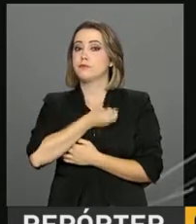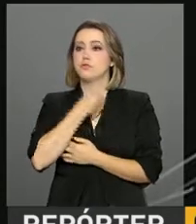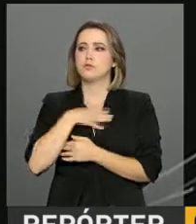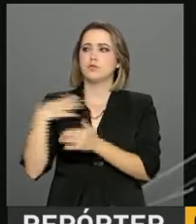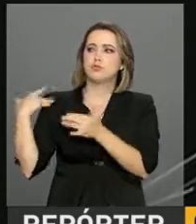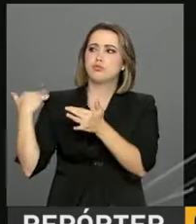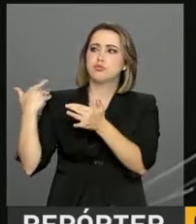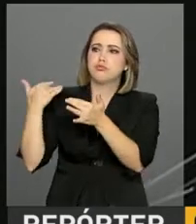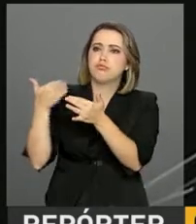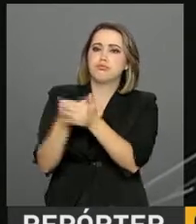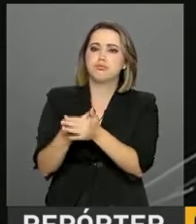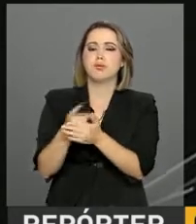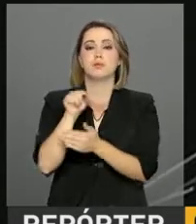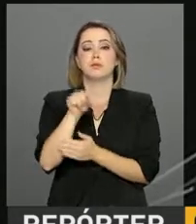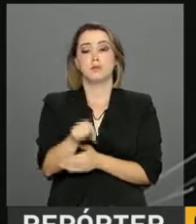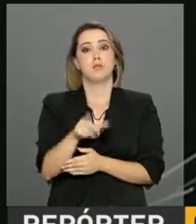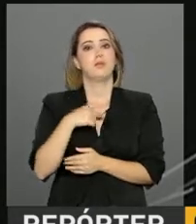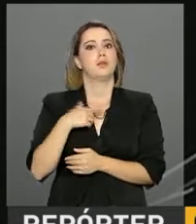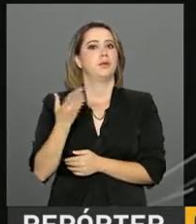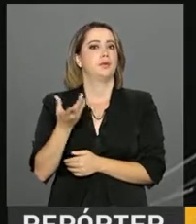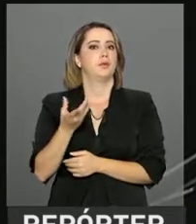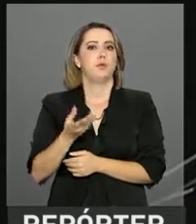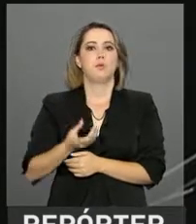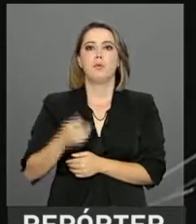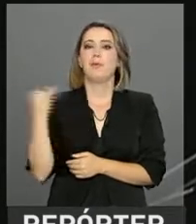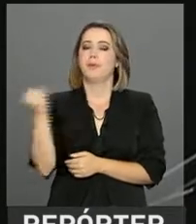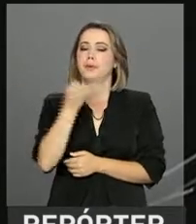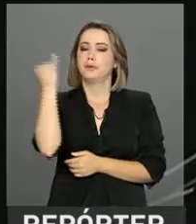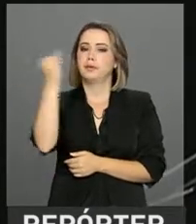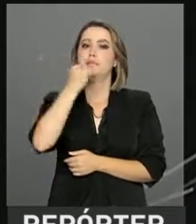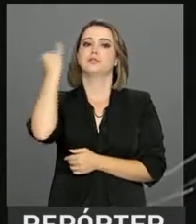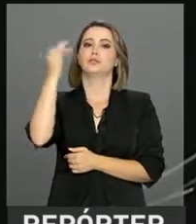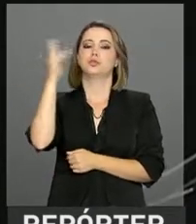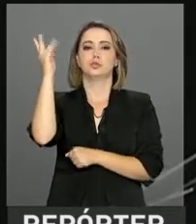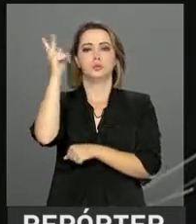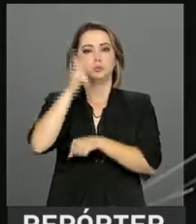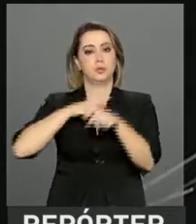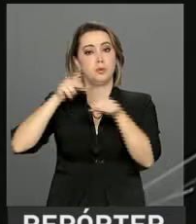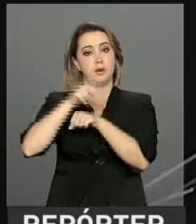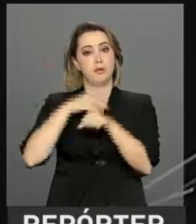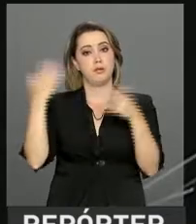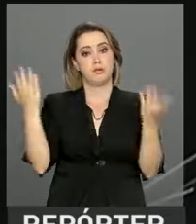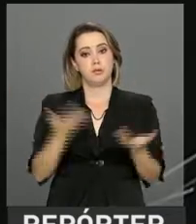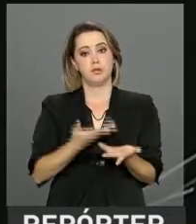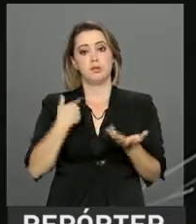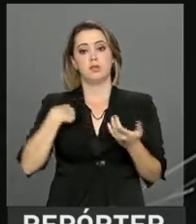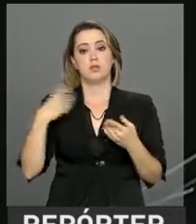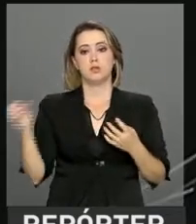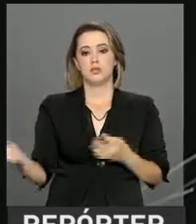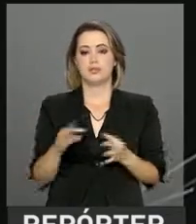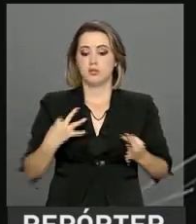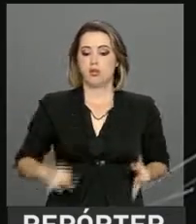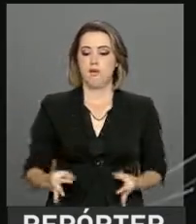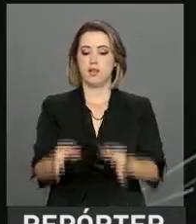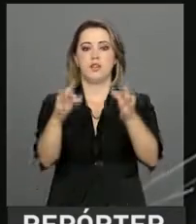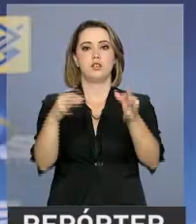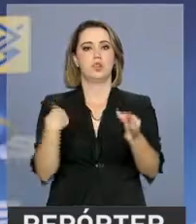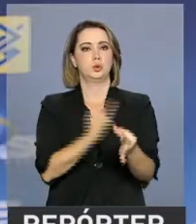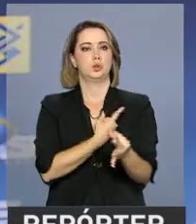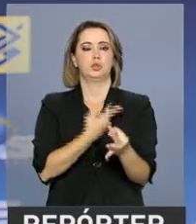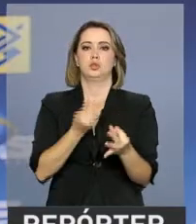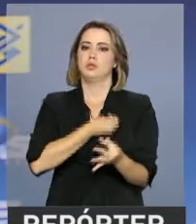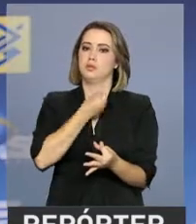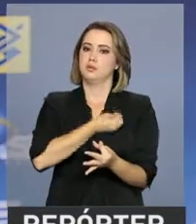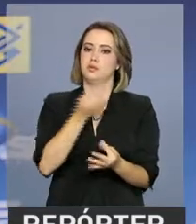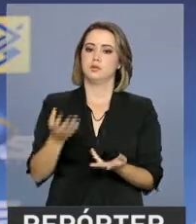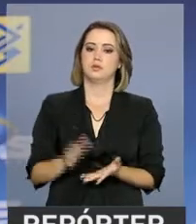essa experiência vivida vale muito para um país, principalmente nesta explosão tecnológica que nós estamos vivendo.